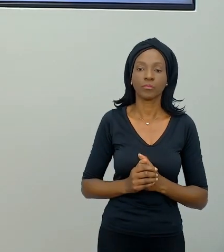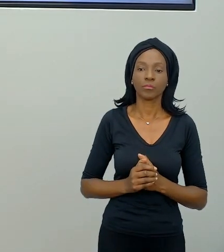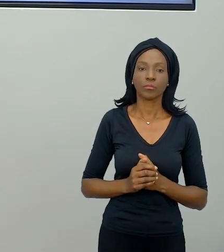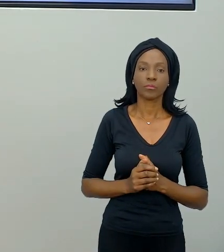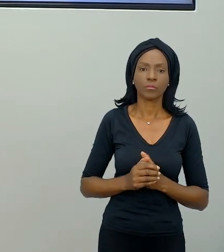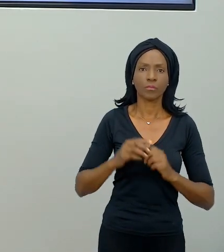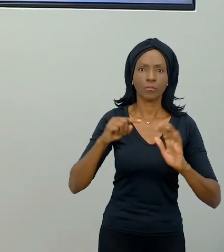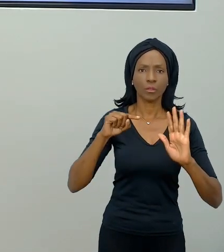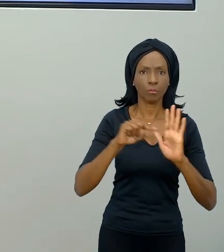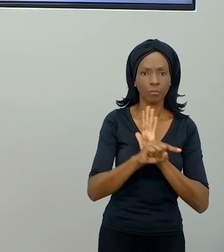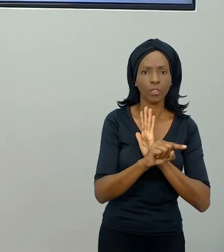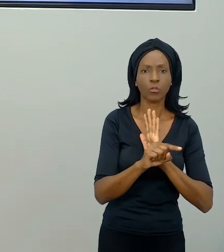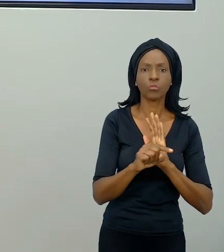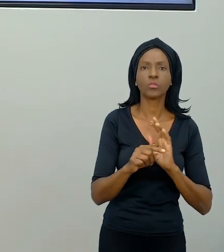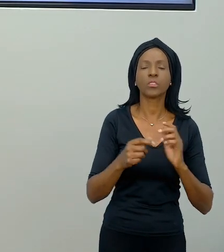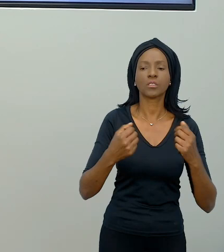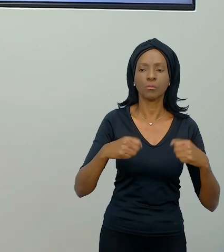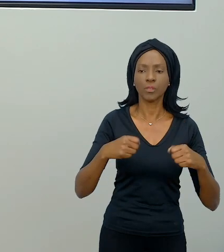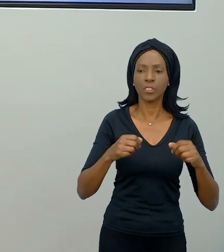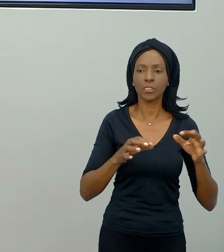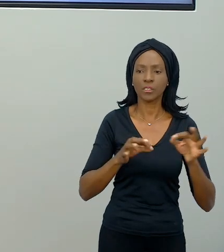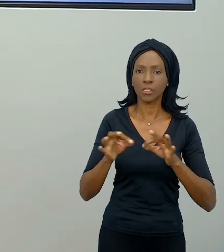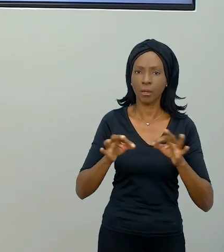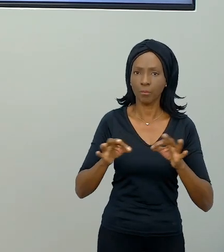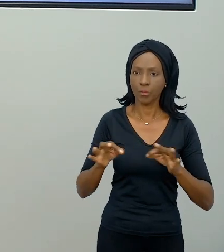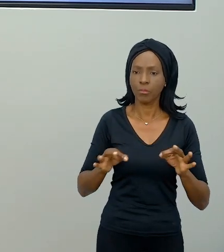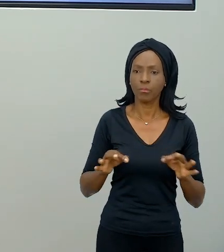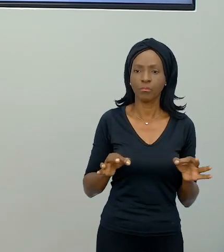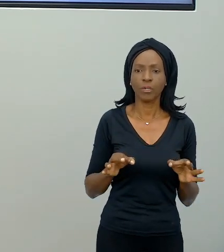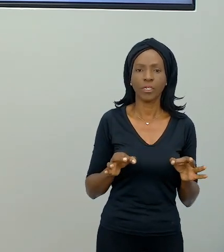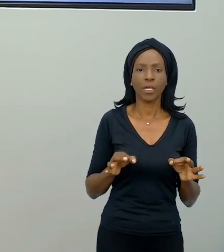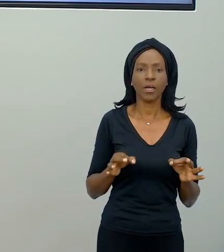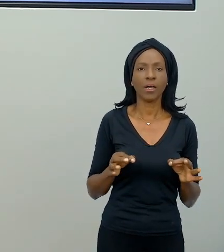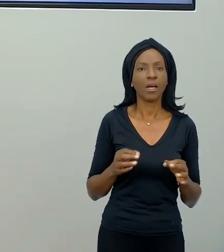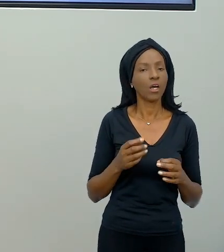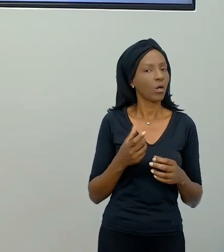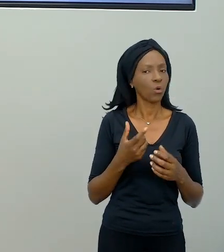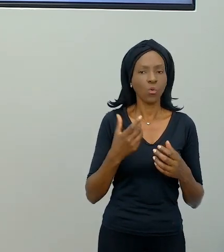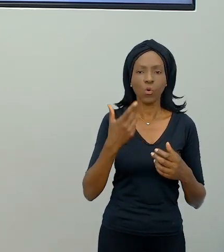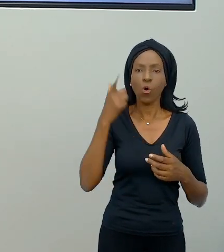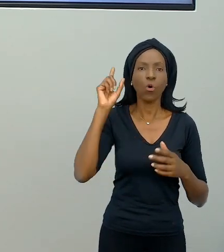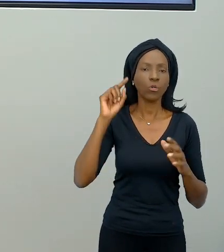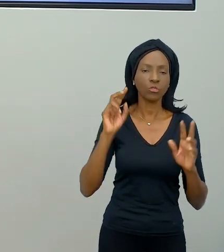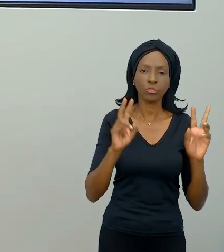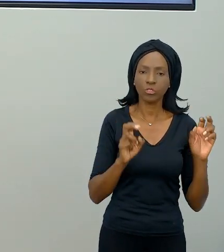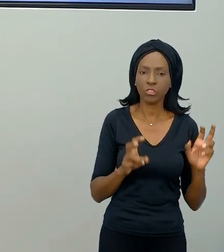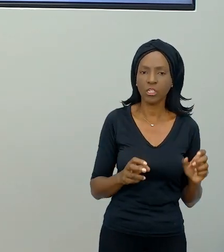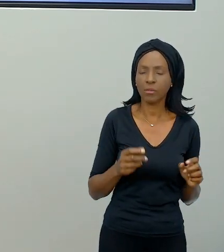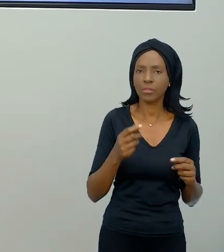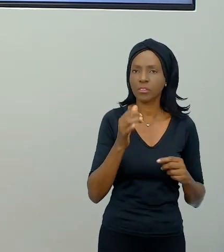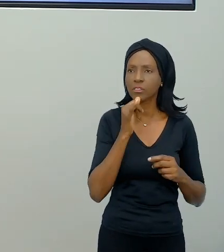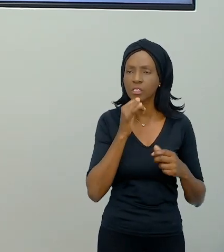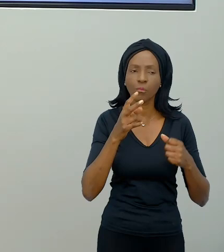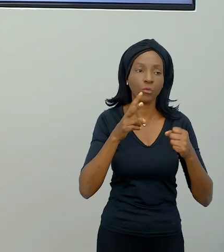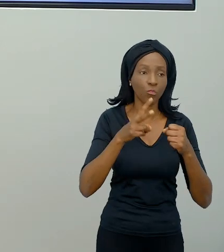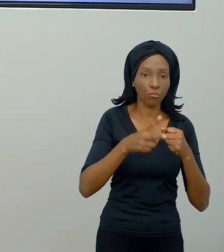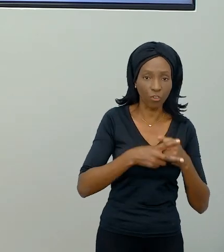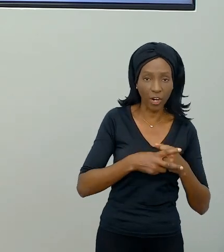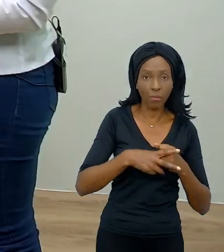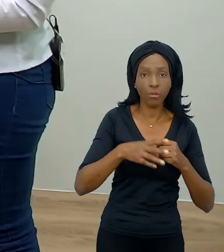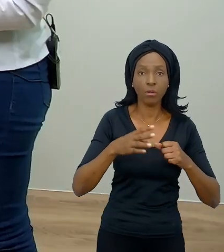as perguntas a serem elaboradas, além dessas questões, por exemplo, relacionado aos verbos, talvez